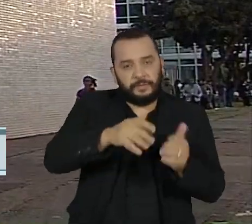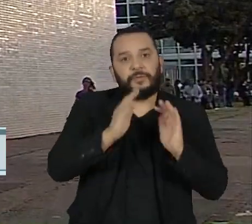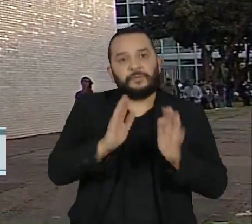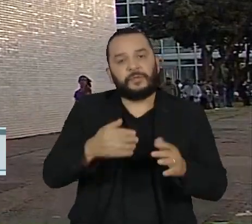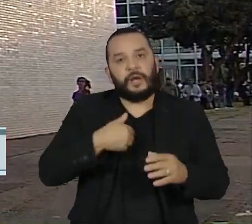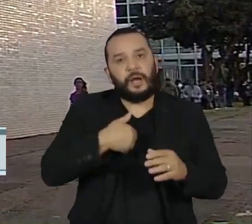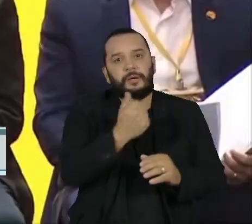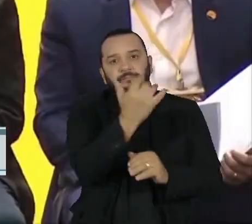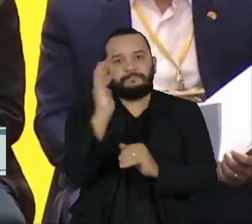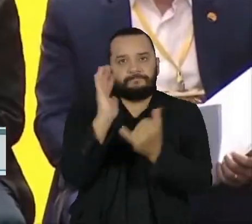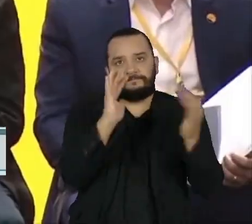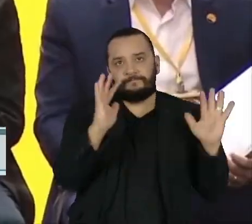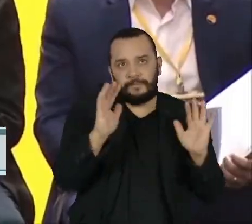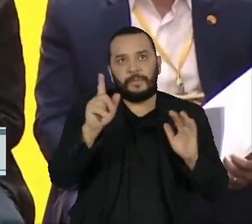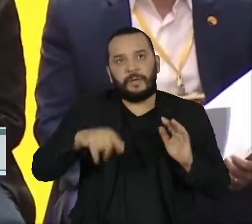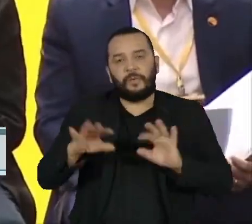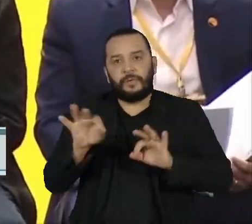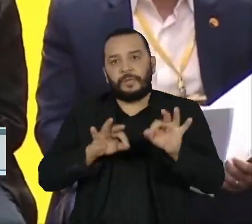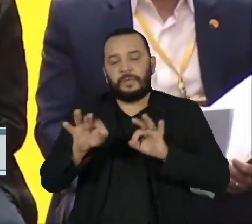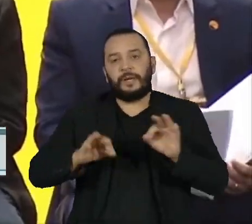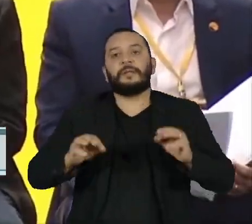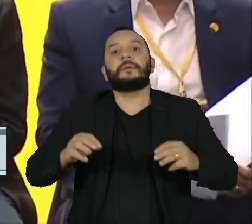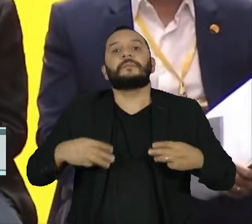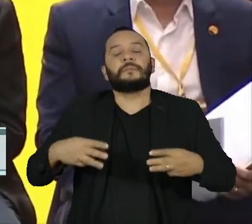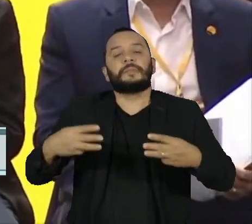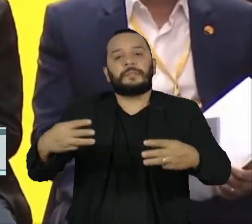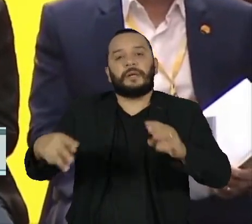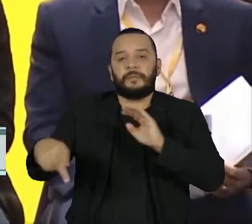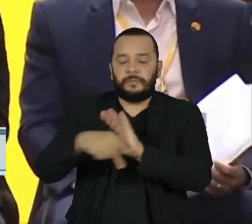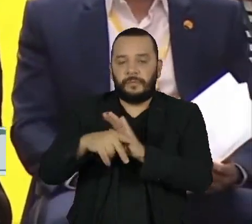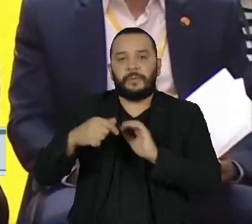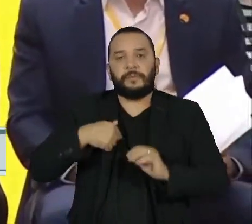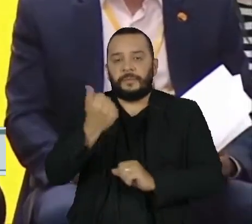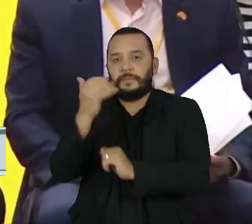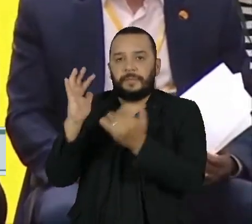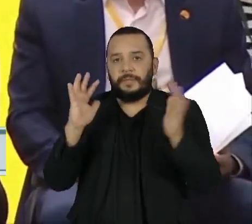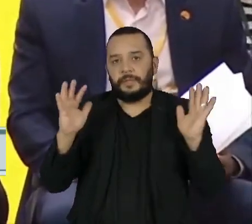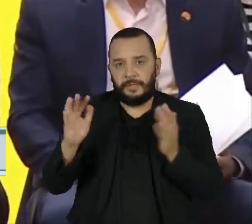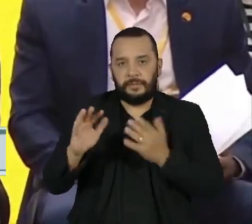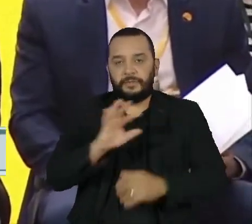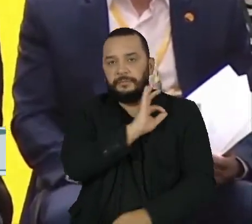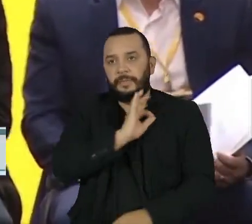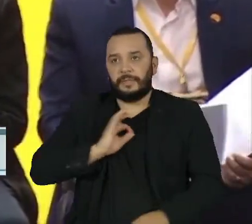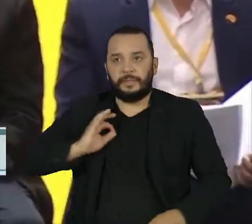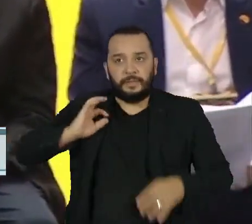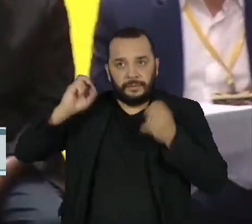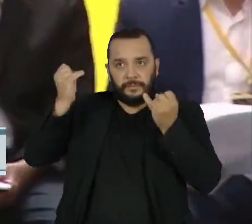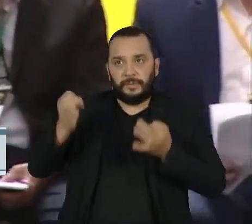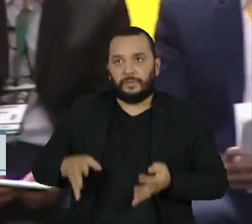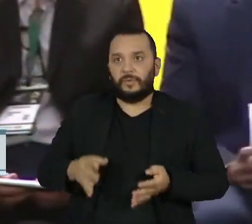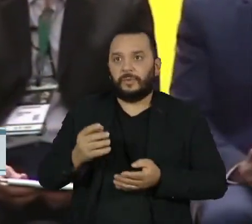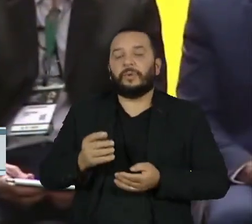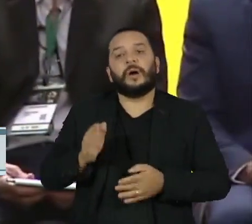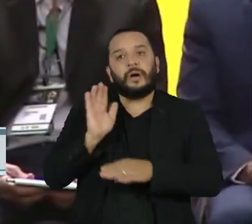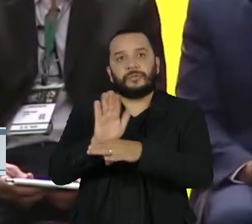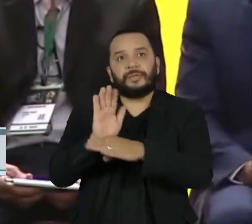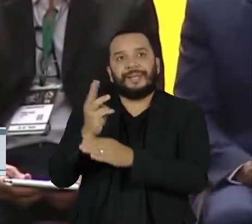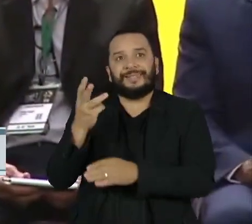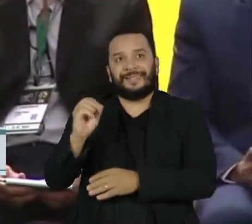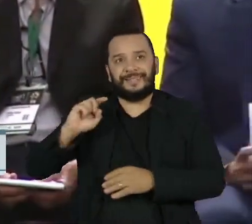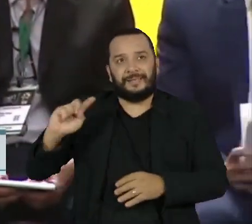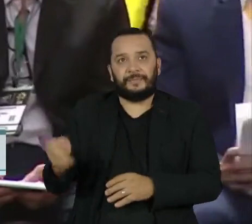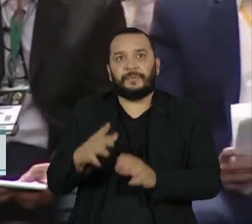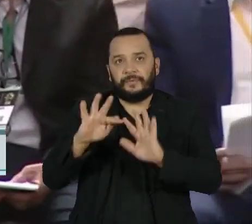Ministério do meio ambiente em junho Marina Silva disse que o programa oferecerá auxílio a 30 mil famílias dessas regiões que